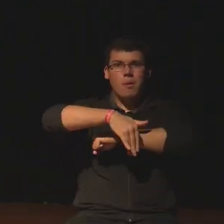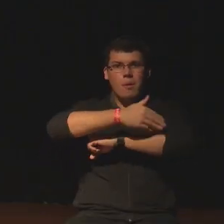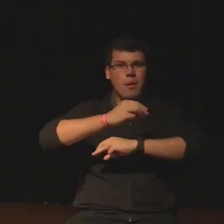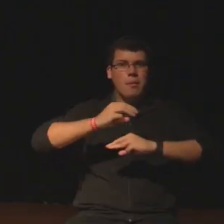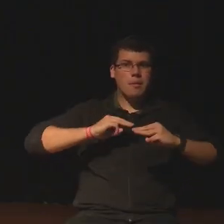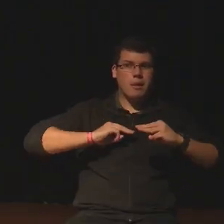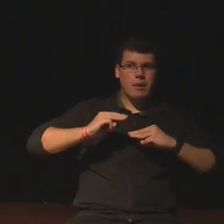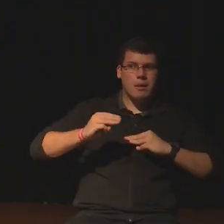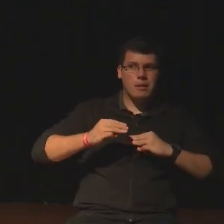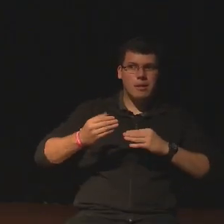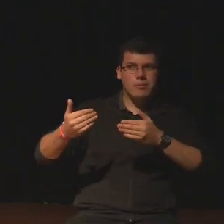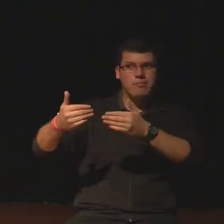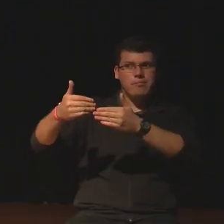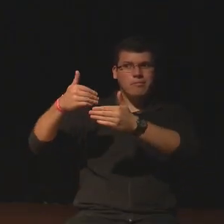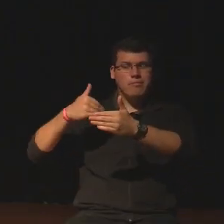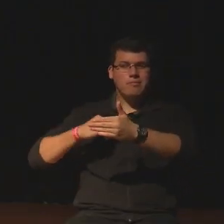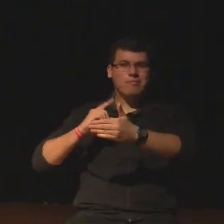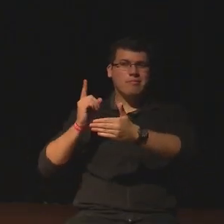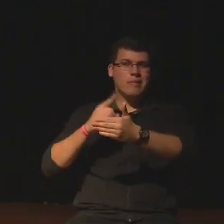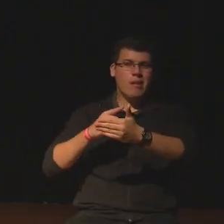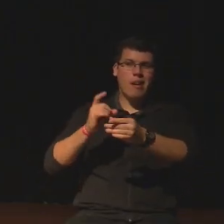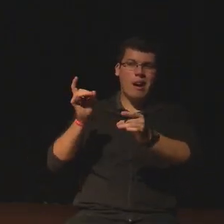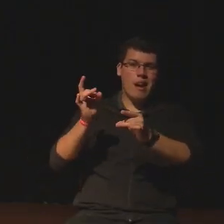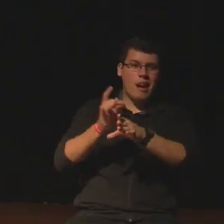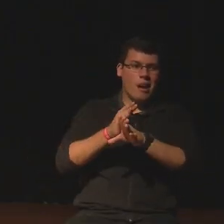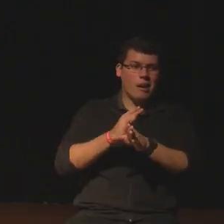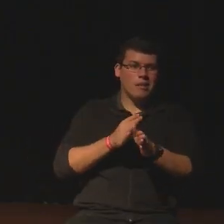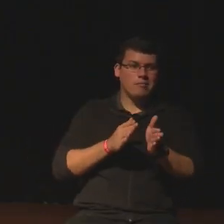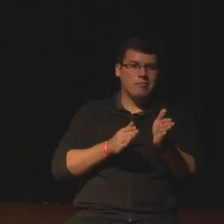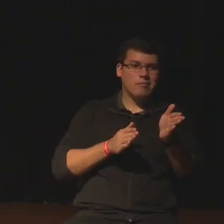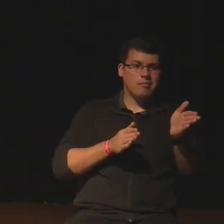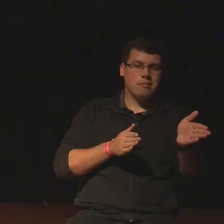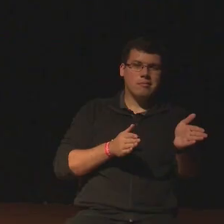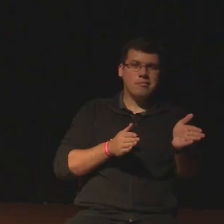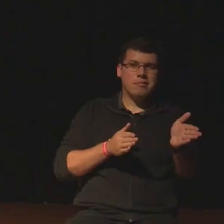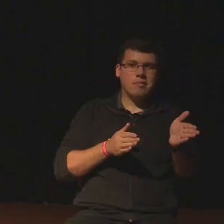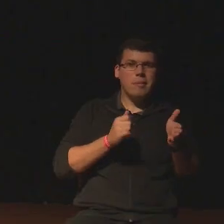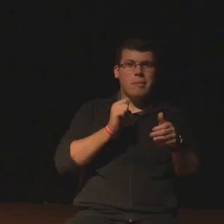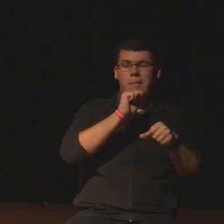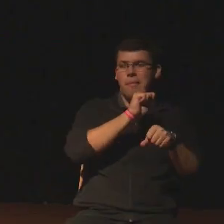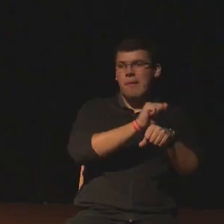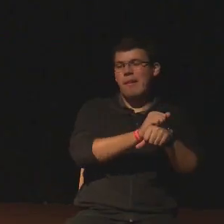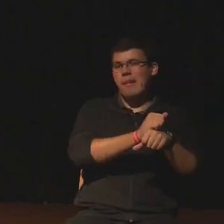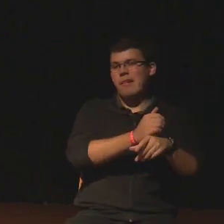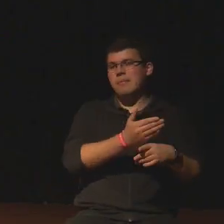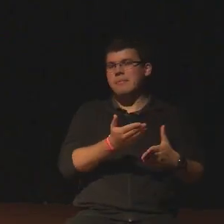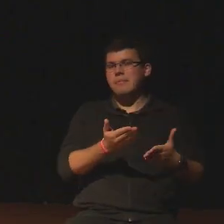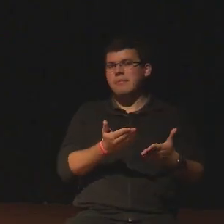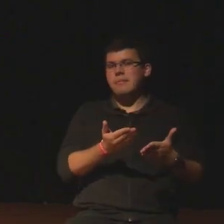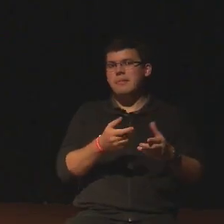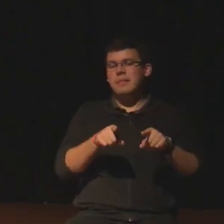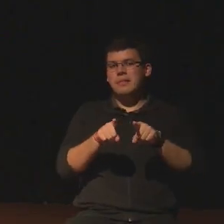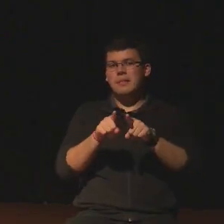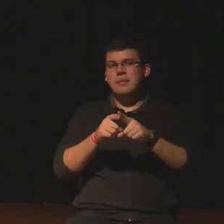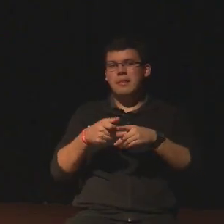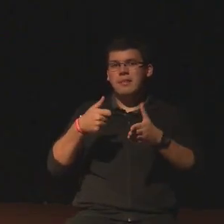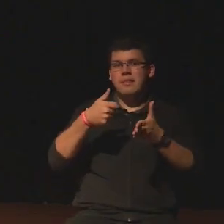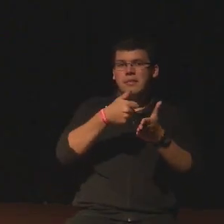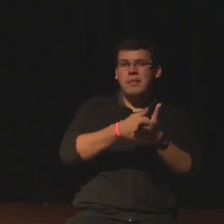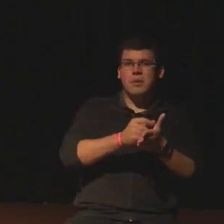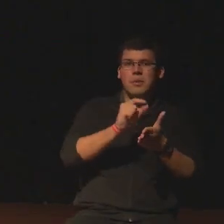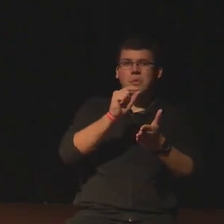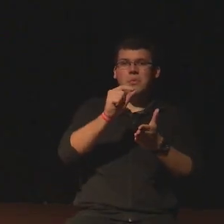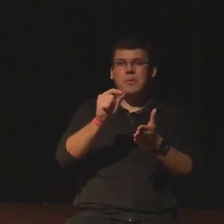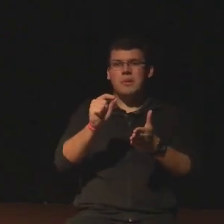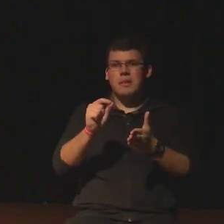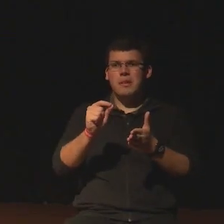esquerda. E também outra coisa que teve bastante impacto foi a feirinha do MASP, que foi